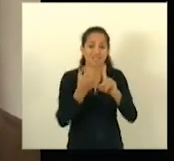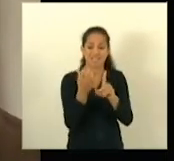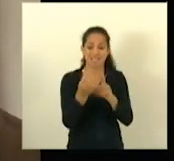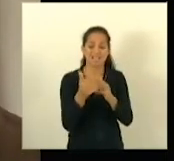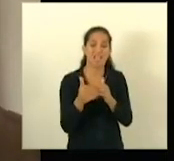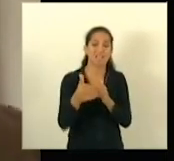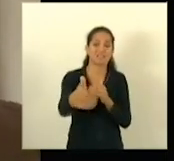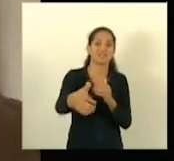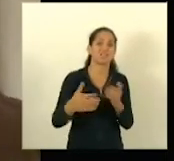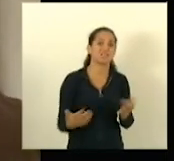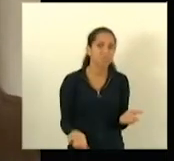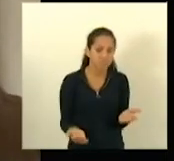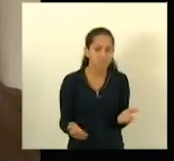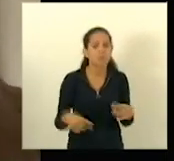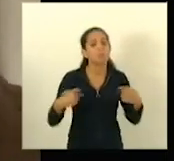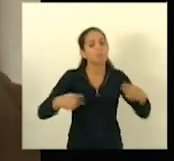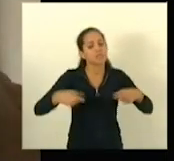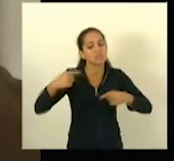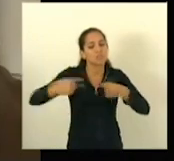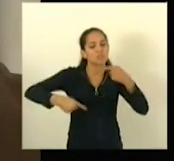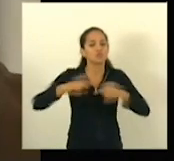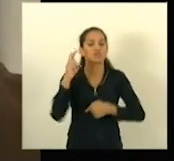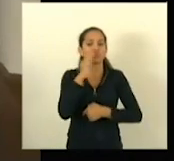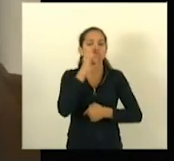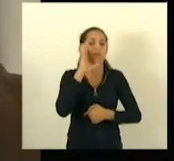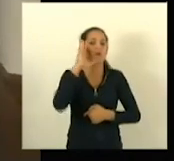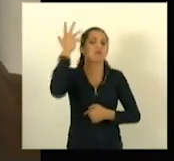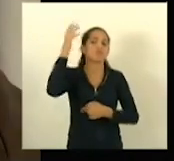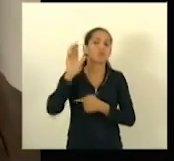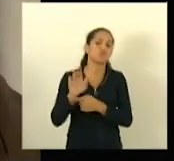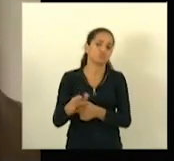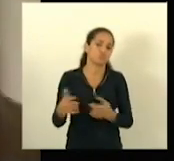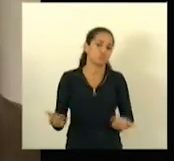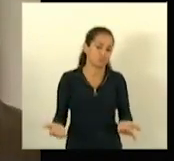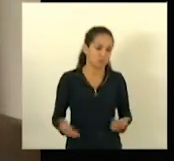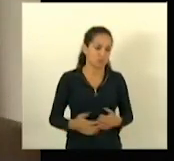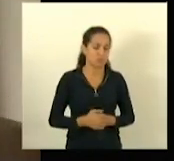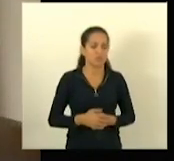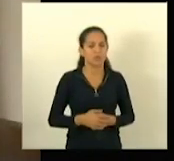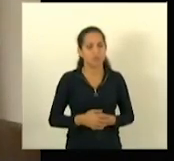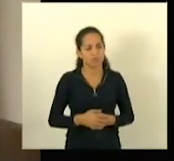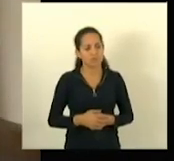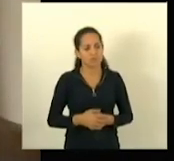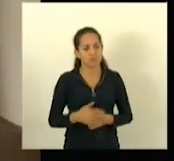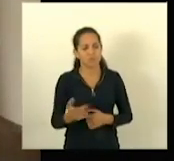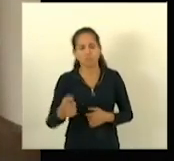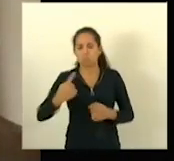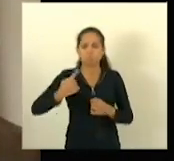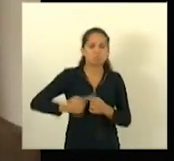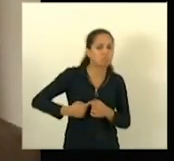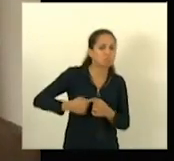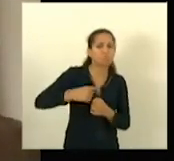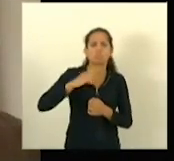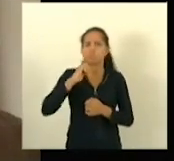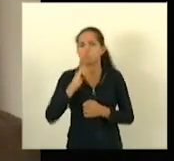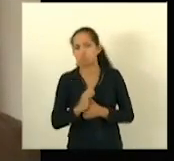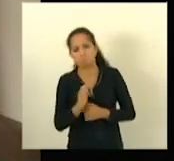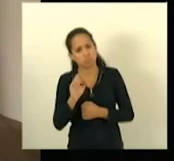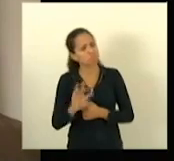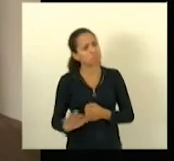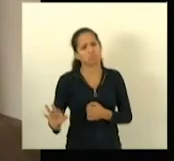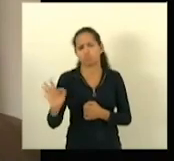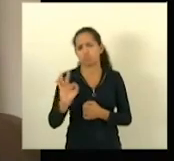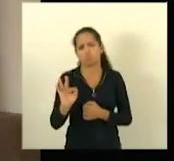Então é preciso uma política de urgência Não se culpa aqui governo municipal, estadual, nem federal